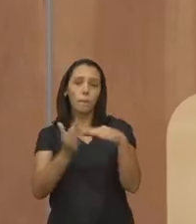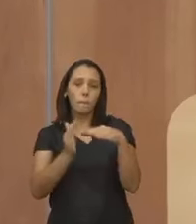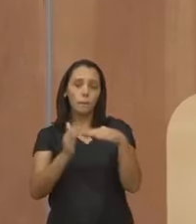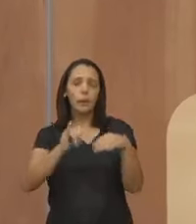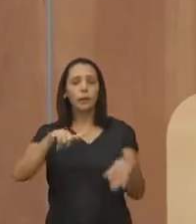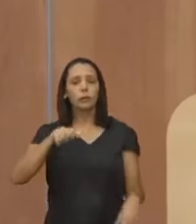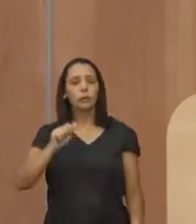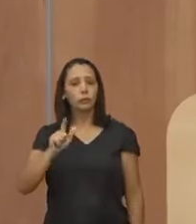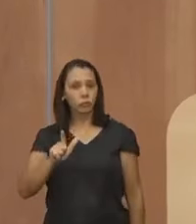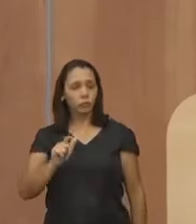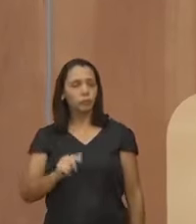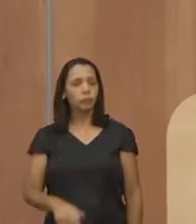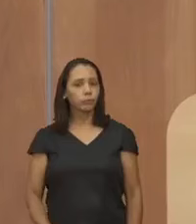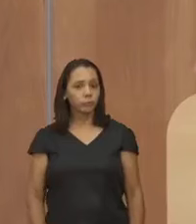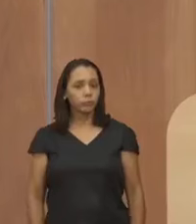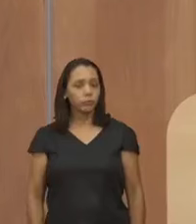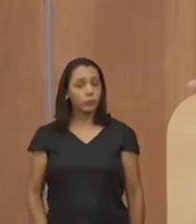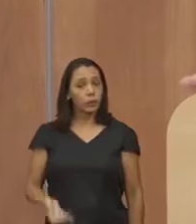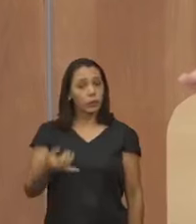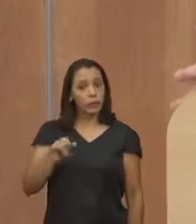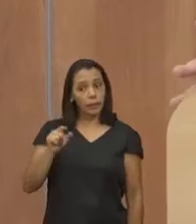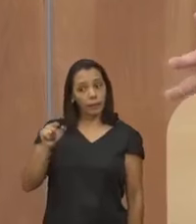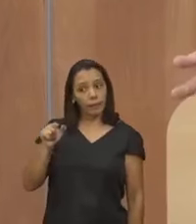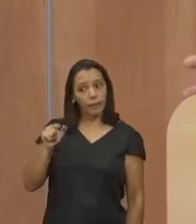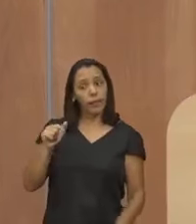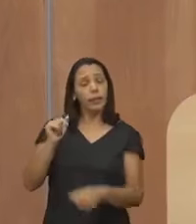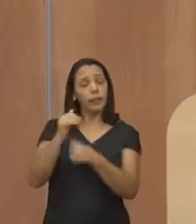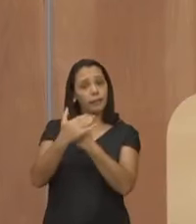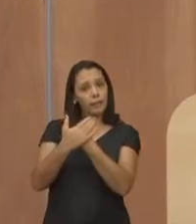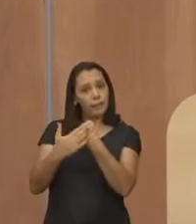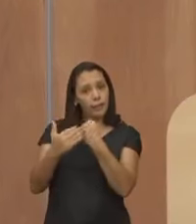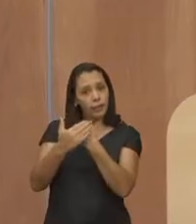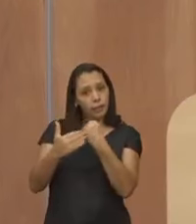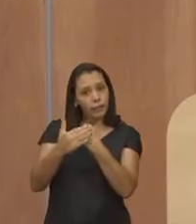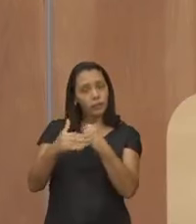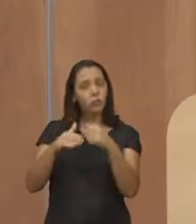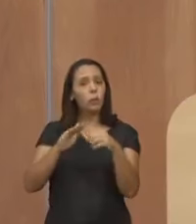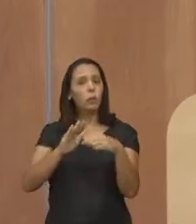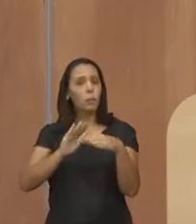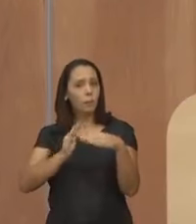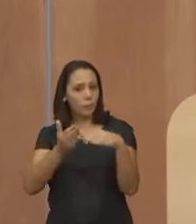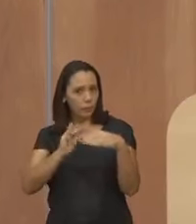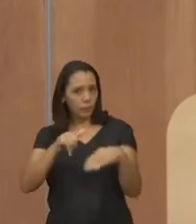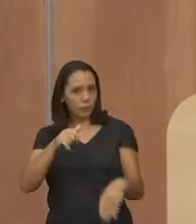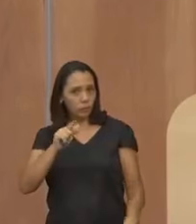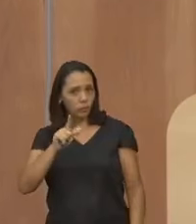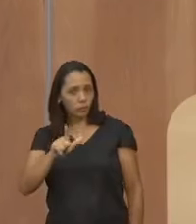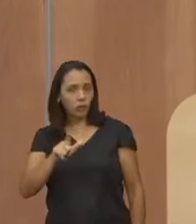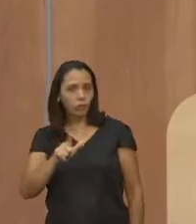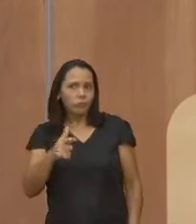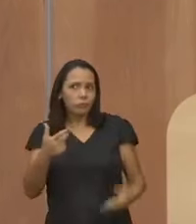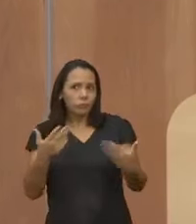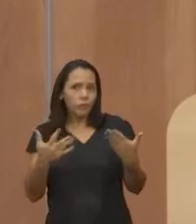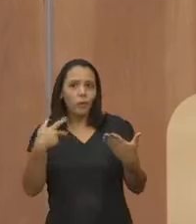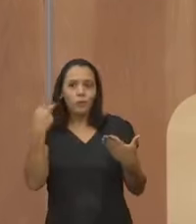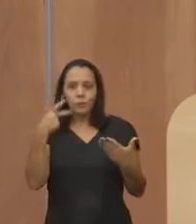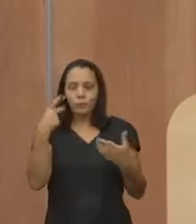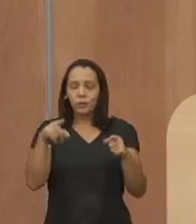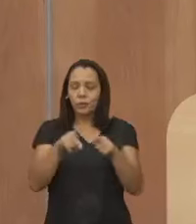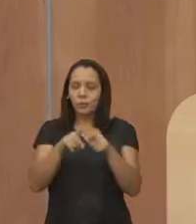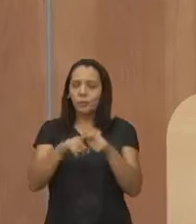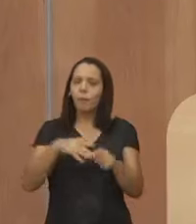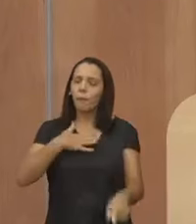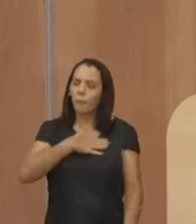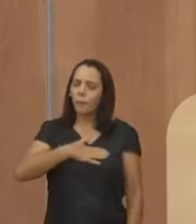Veraneio Ijau. Então, se o prefeito tem um carinho grande pelo Veraneio Ijau, os vereadores têm um carinho grande